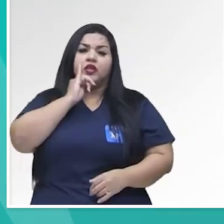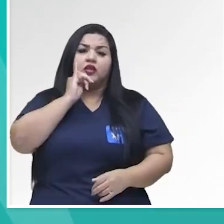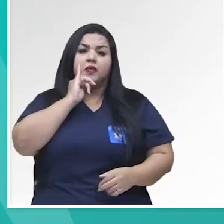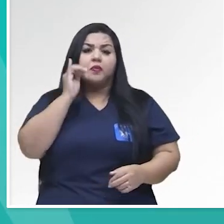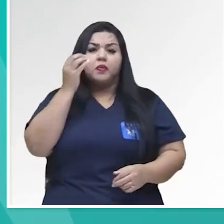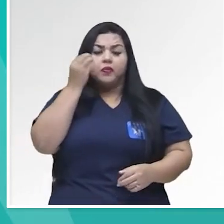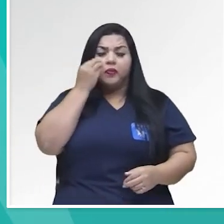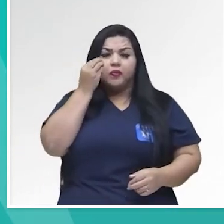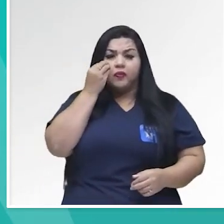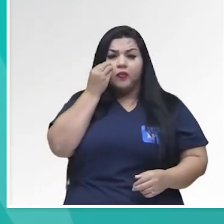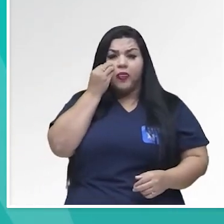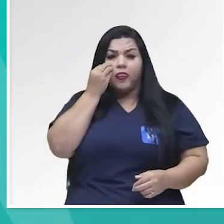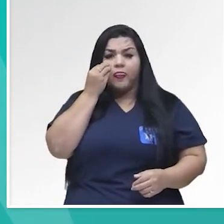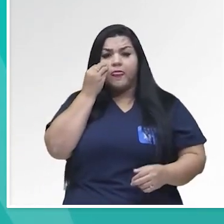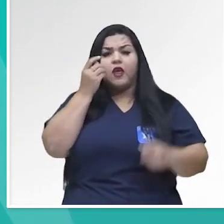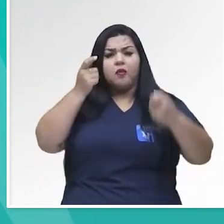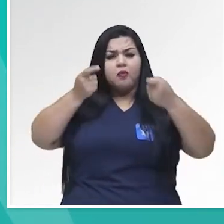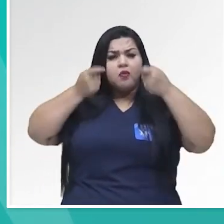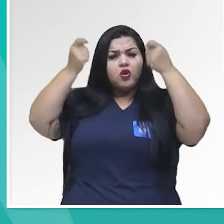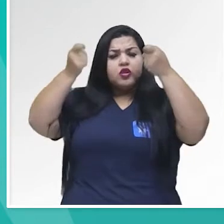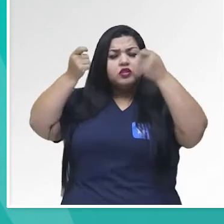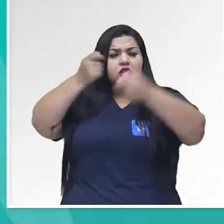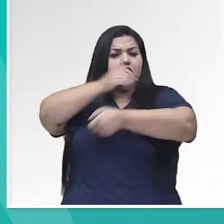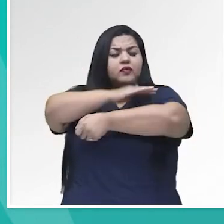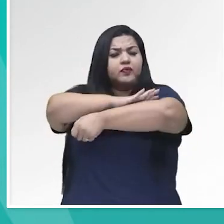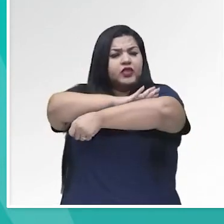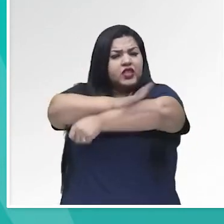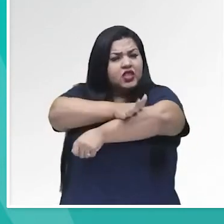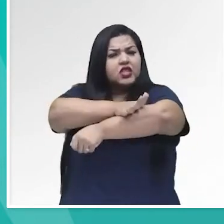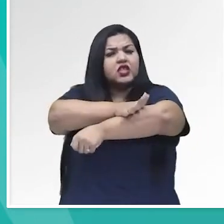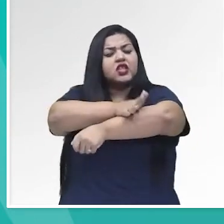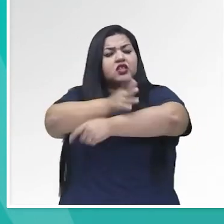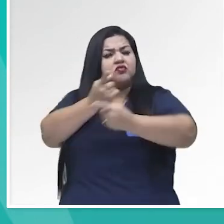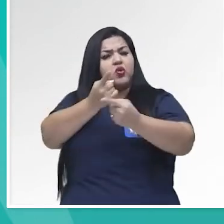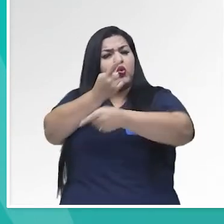ver os protestos antirracistas nos Estados Unidos como